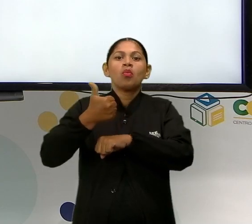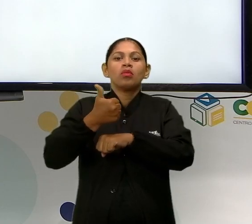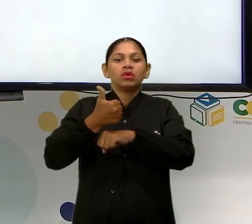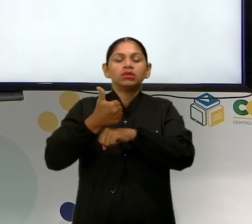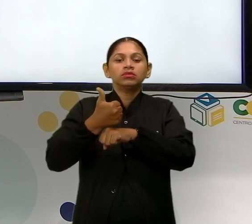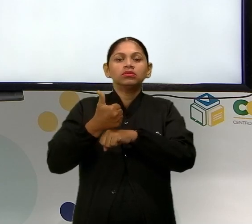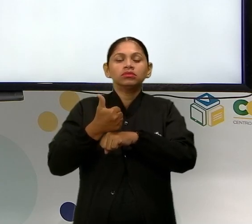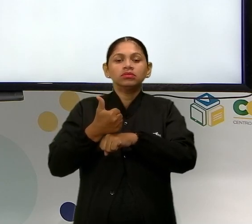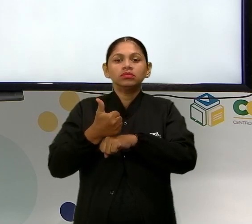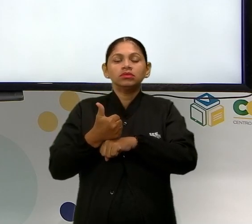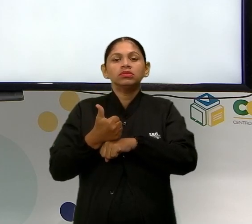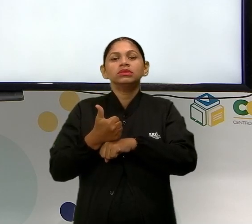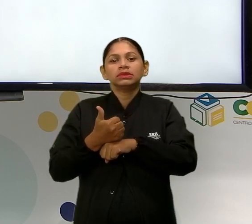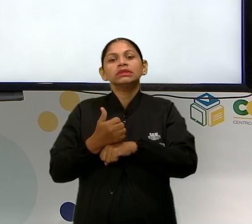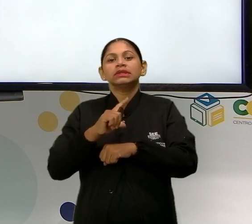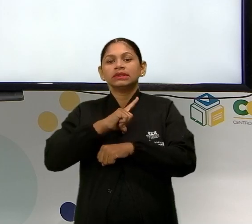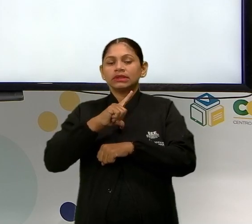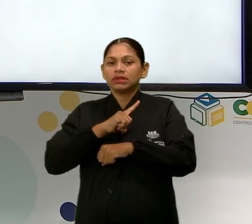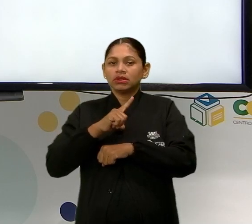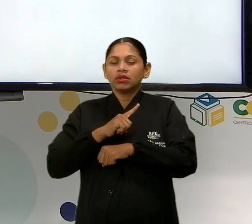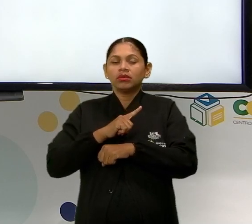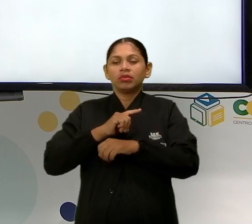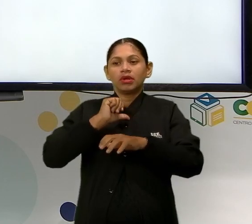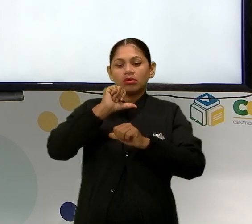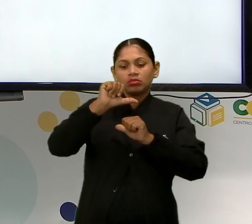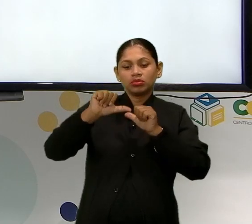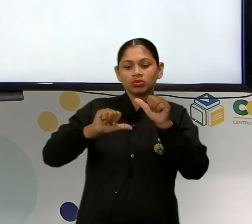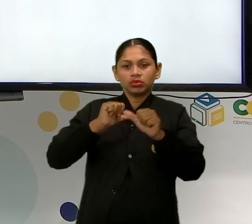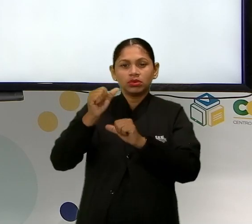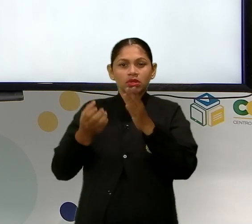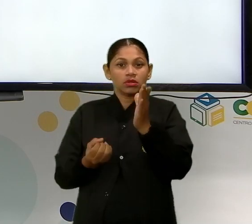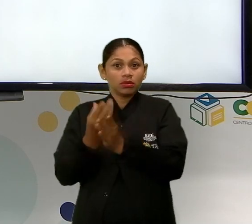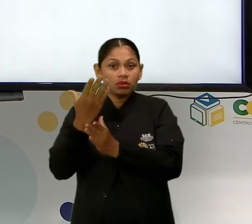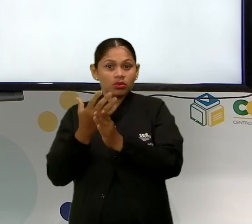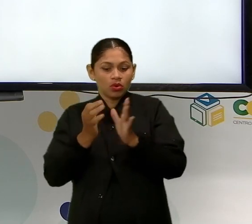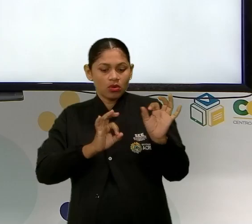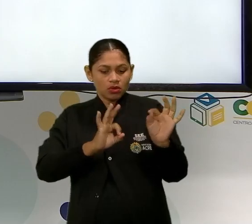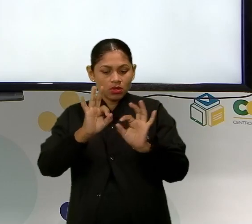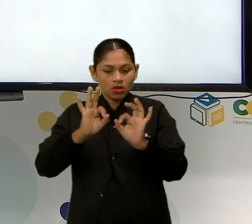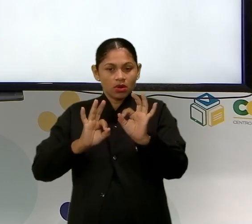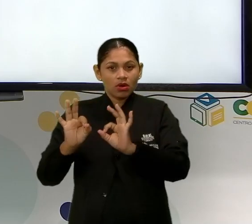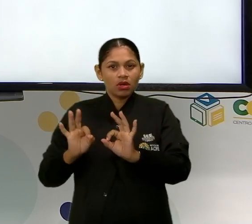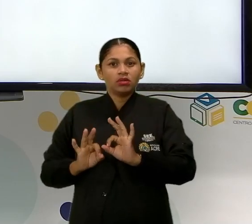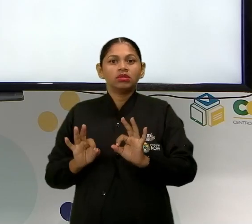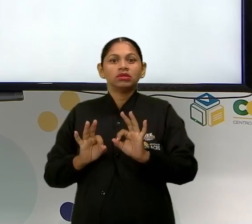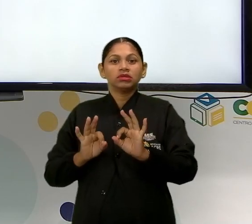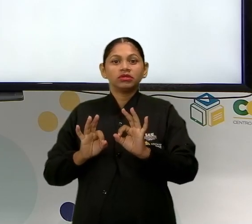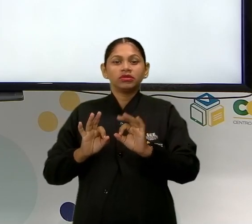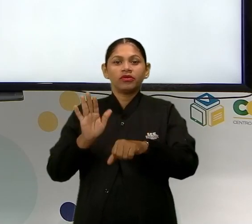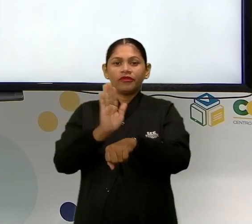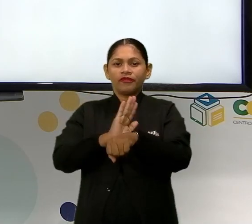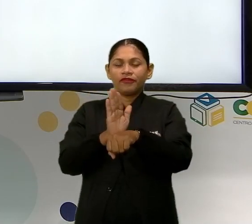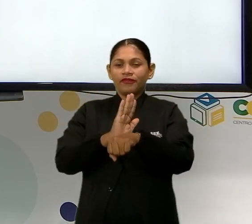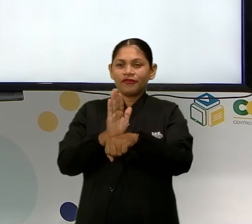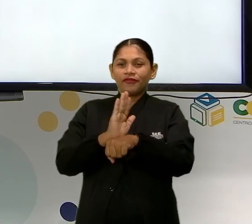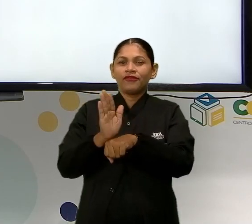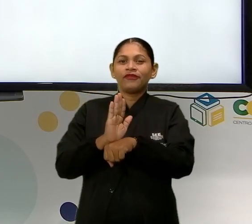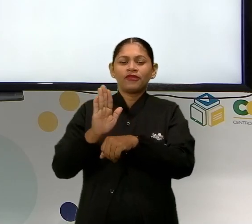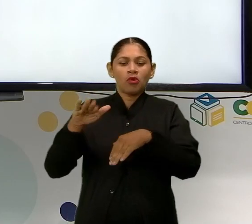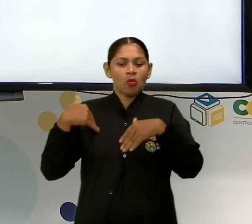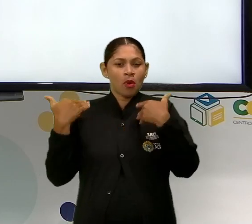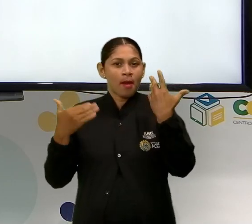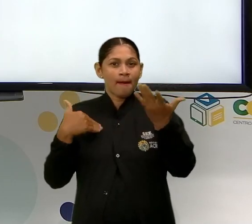ressaltar aqui as modificações que houveram nas produções, como filmes em animação, em realidade